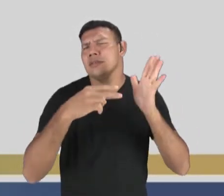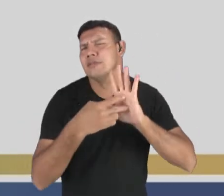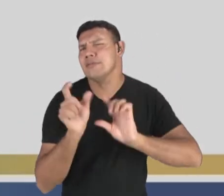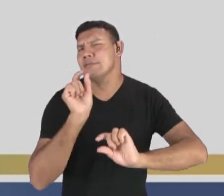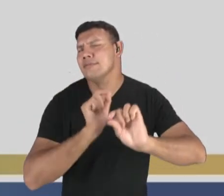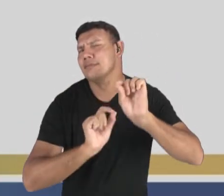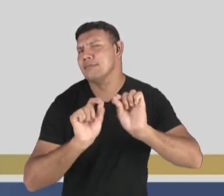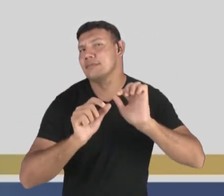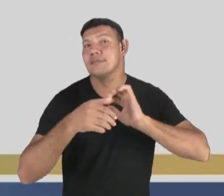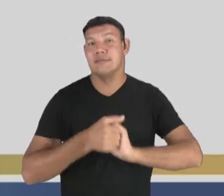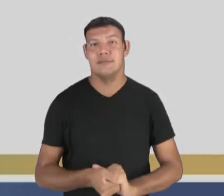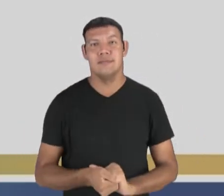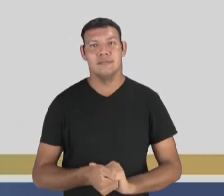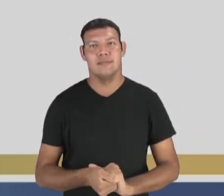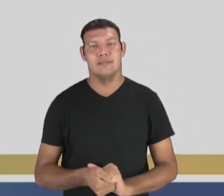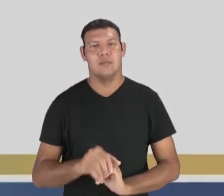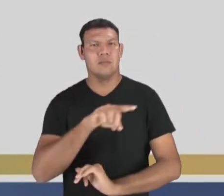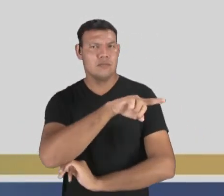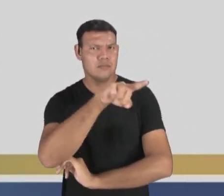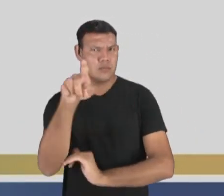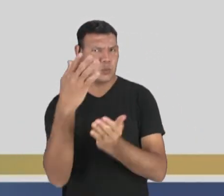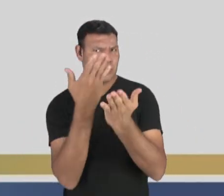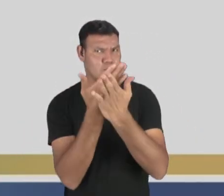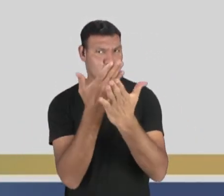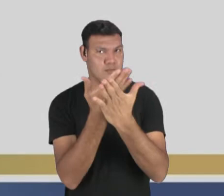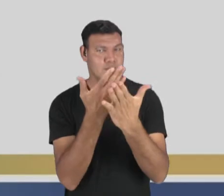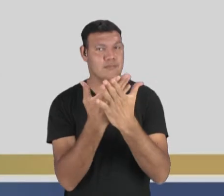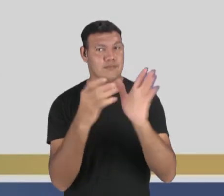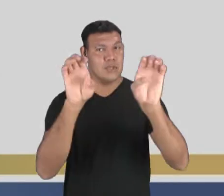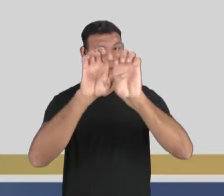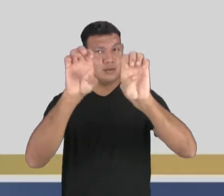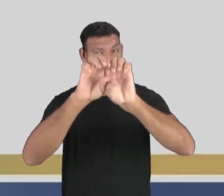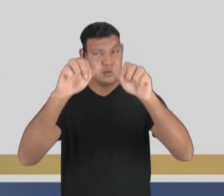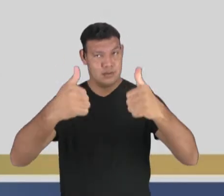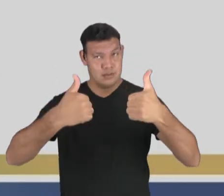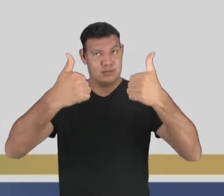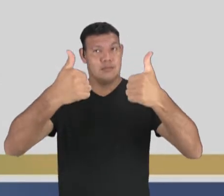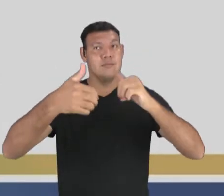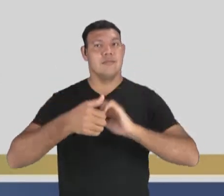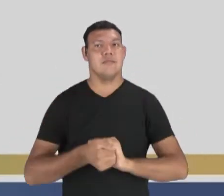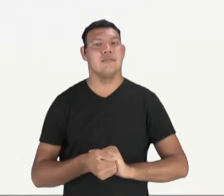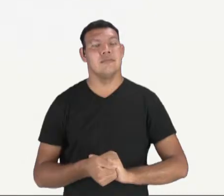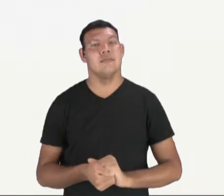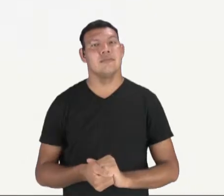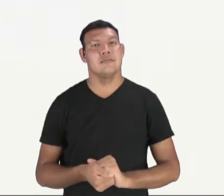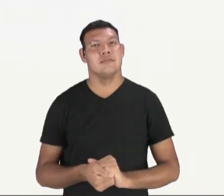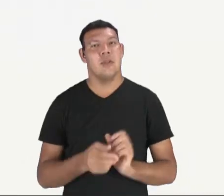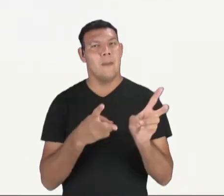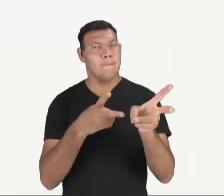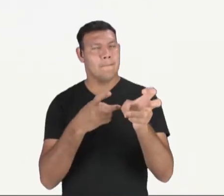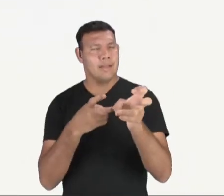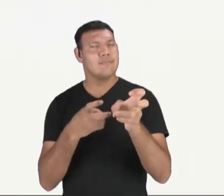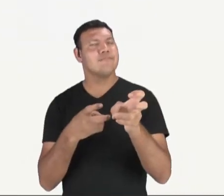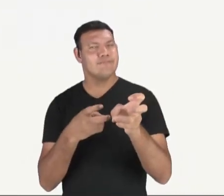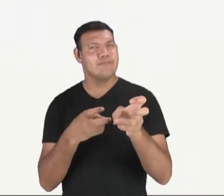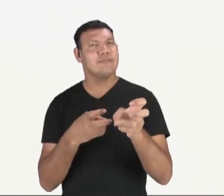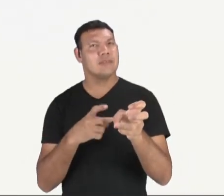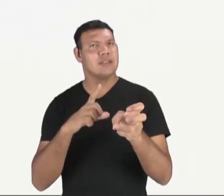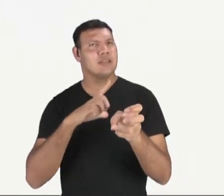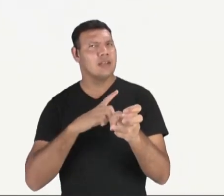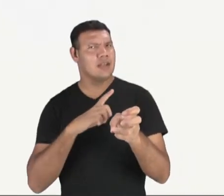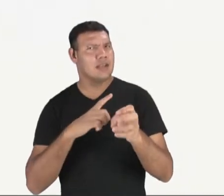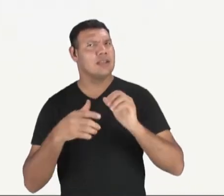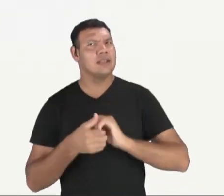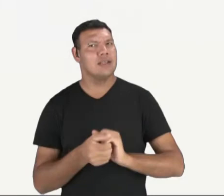pessoal? Vocês estudaram lá na equação do primeiro grau e vocês percebiam que havia